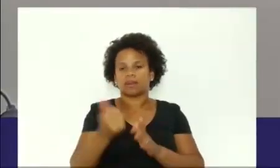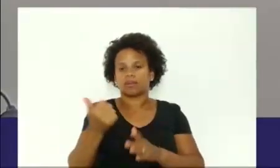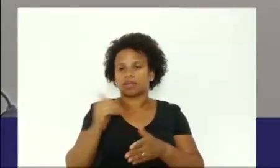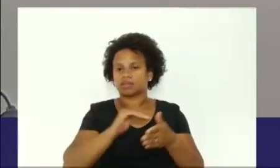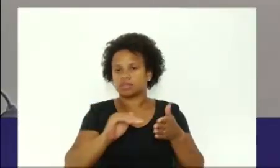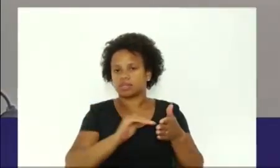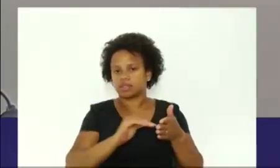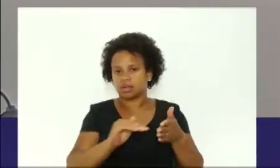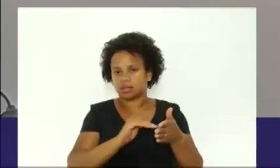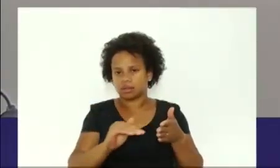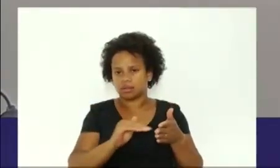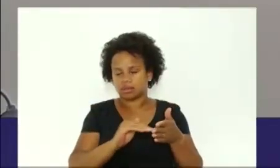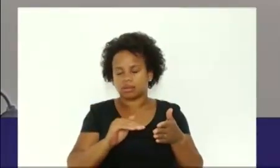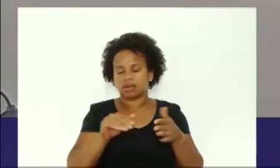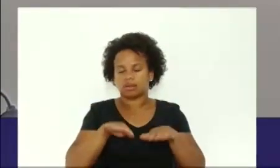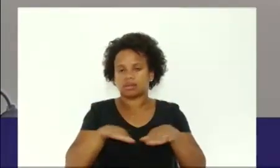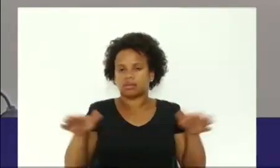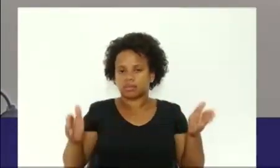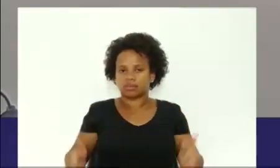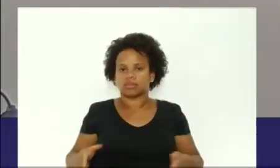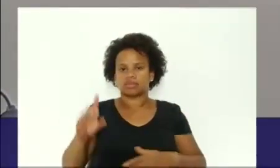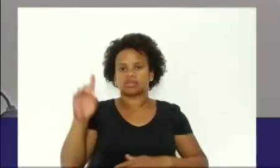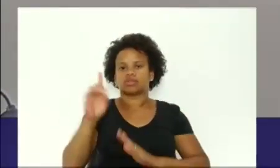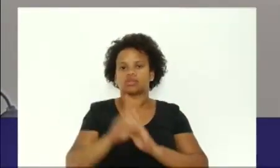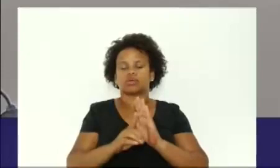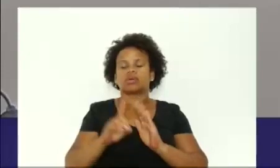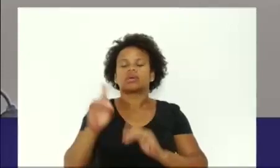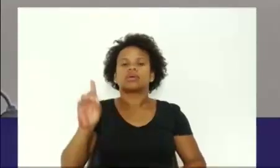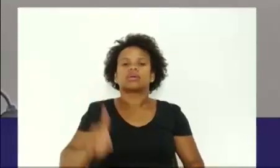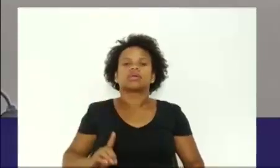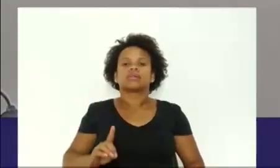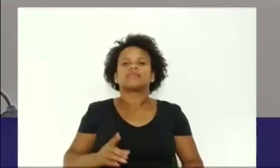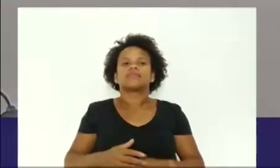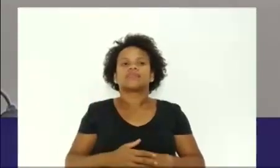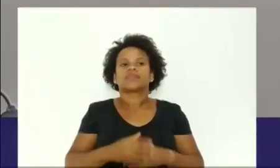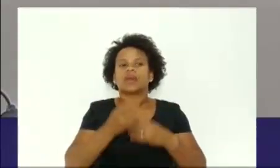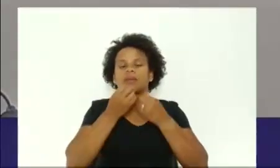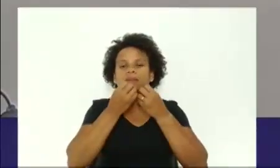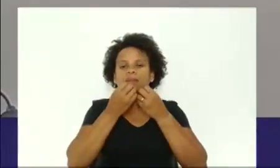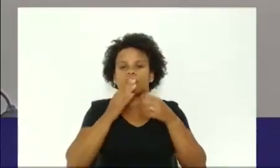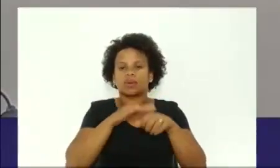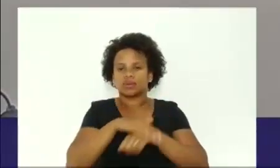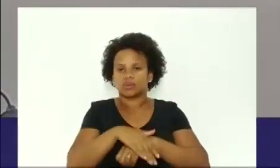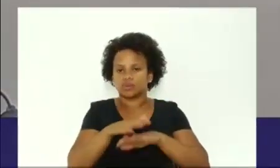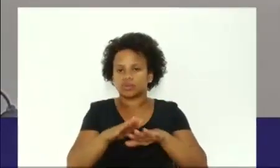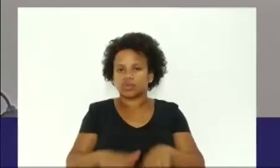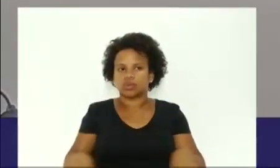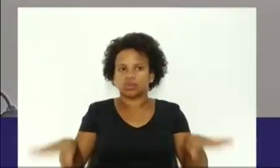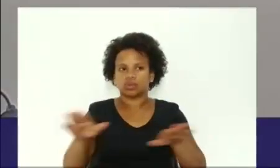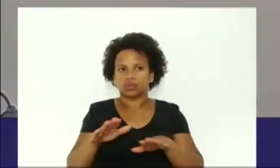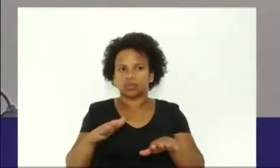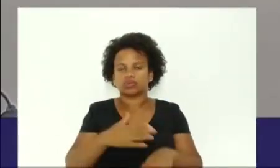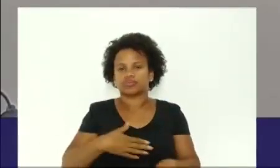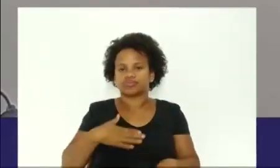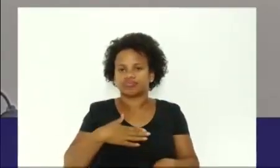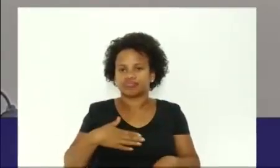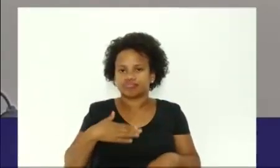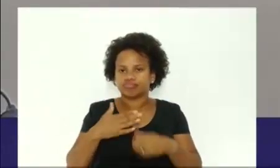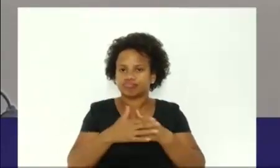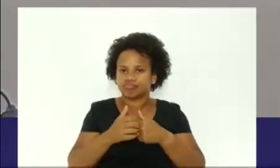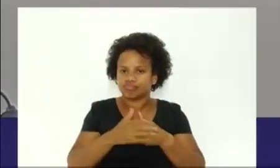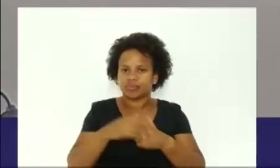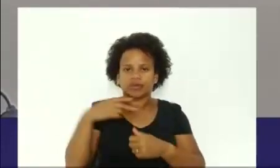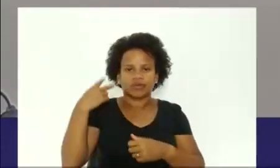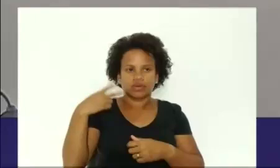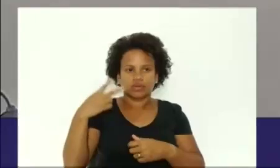secretária à mesa diretora. Boa noite a todos os presentes. Um carinho especial aos senhores vereadores.